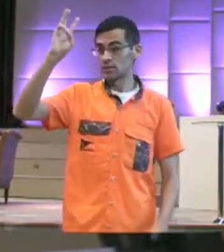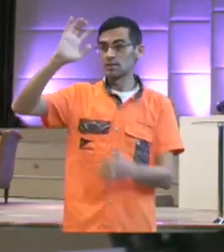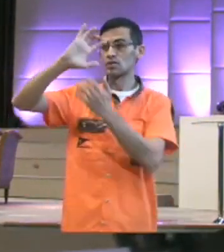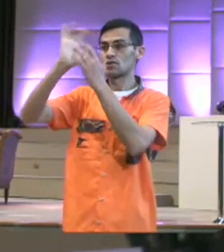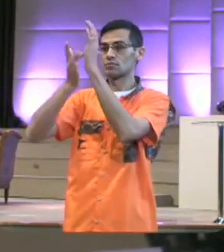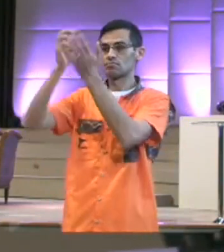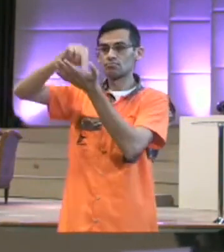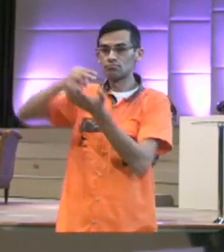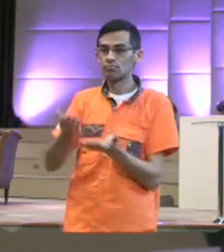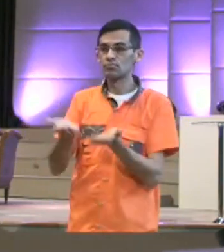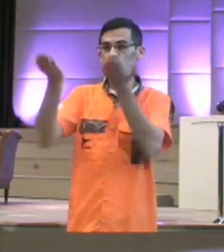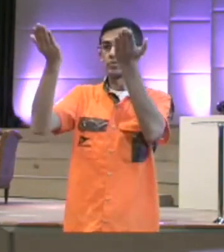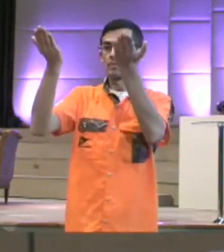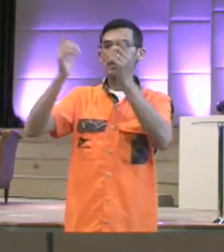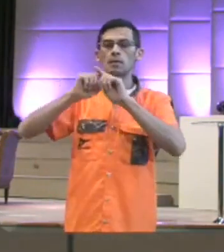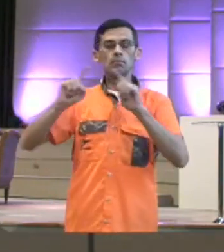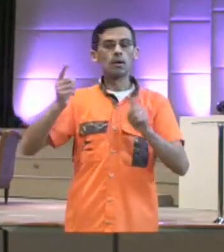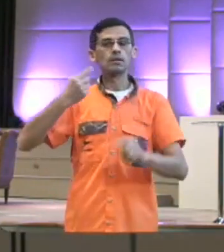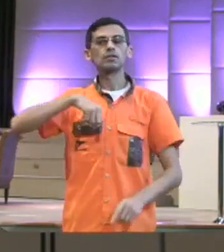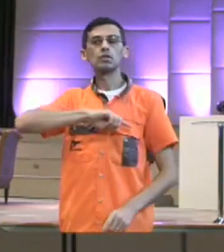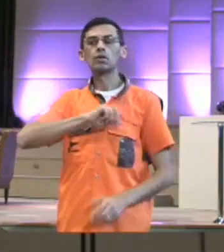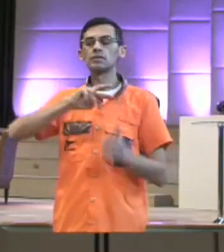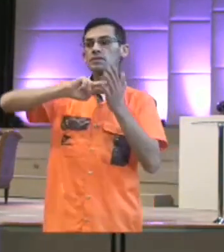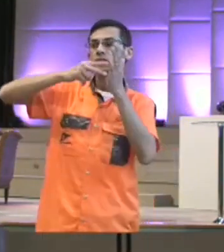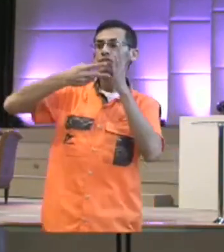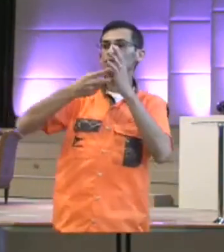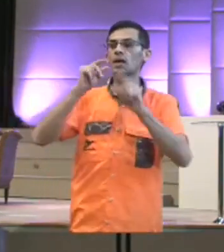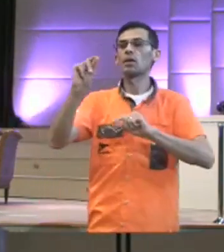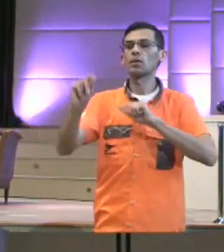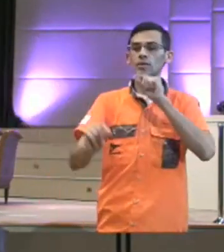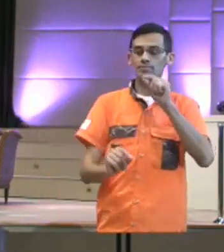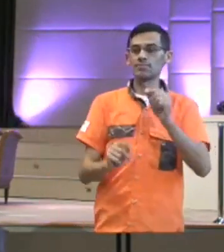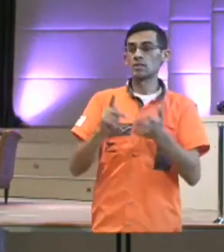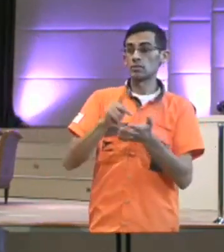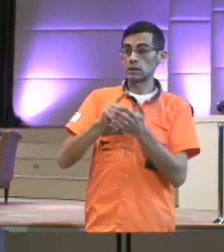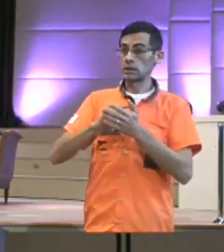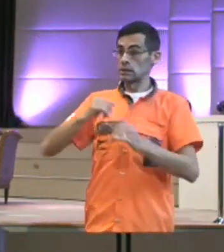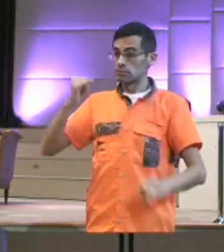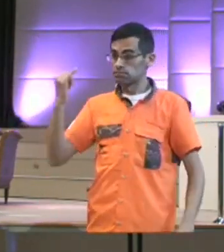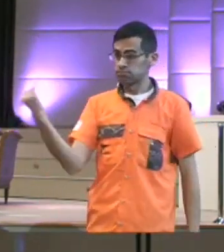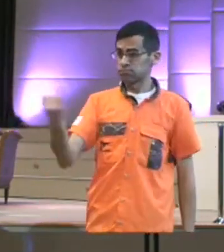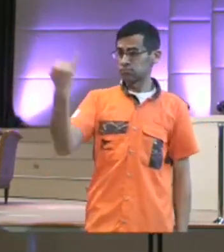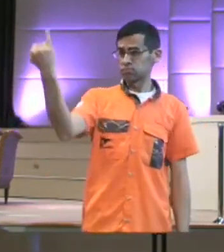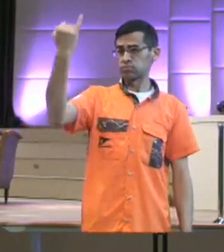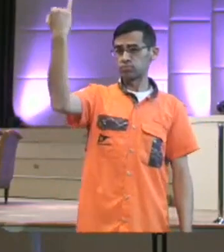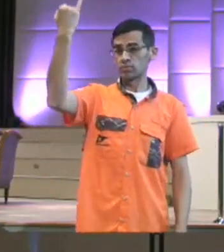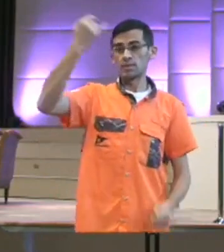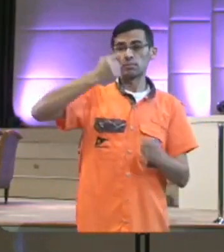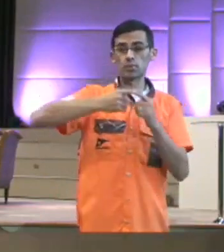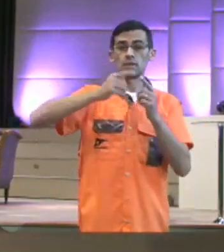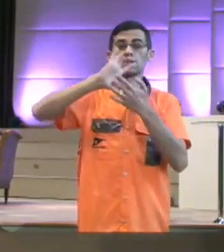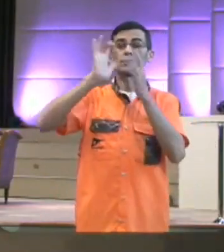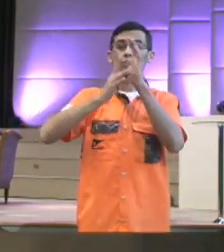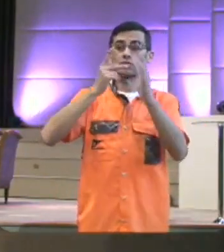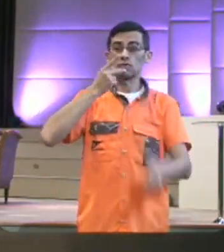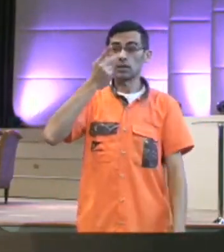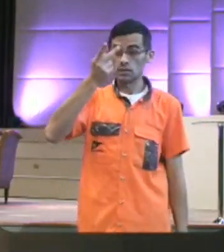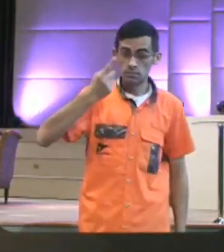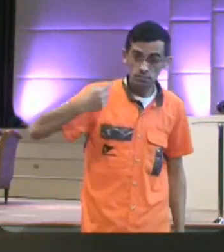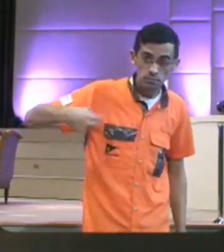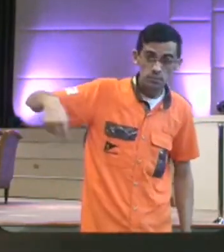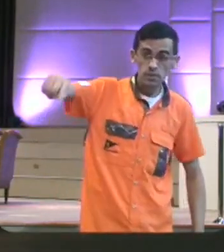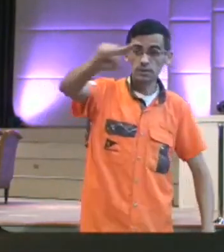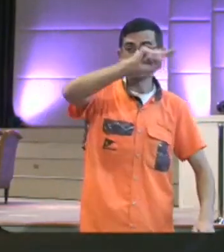dia. Mas para nós isso tem um significado também importantíssimo, porque ele está dizendo para a